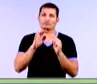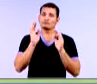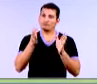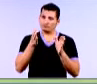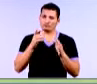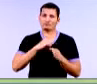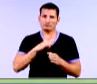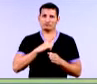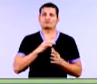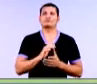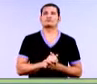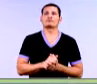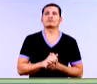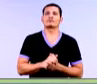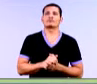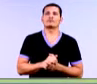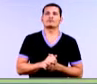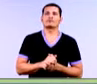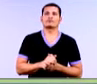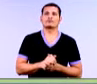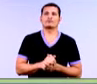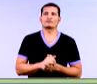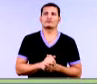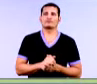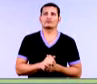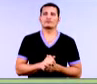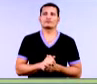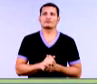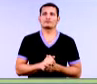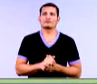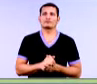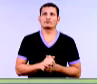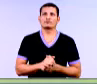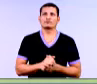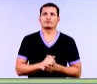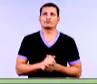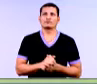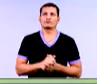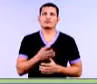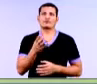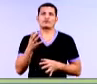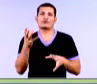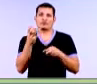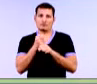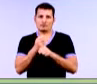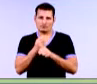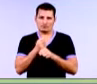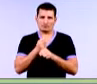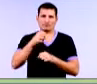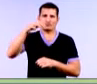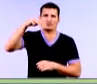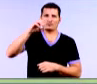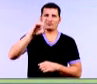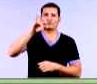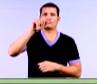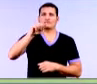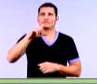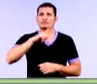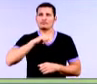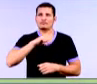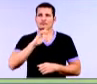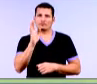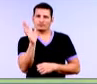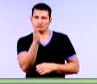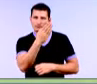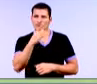calcular a média das notas. Um nome que não é válido, calcular média. Tem espaço, tem acento. Como seria um